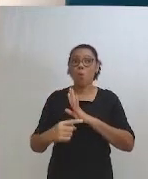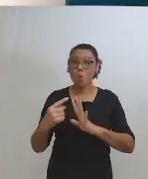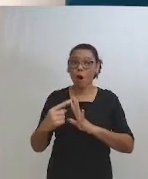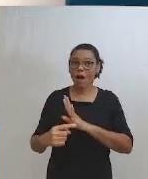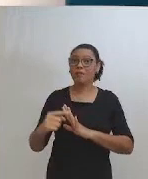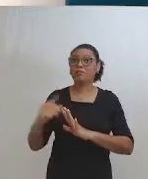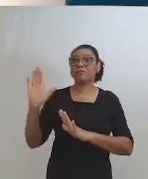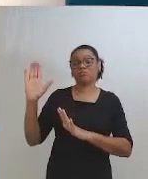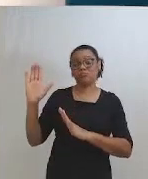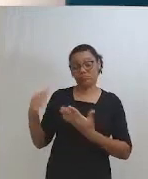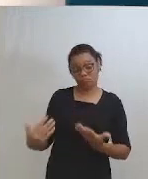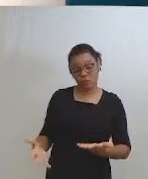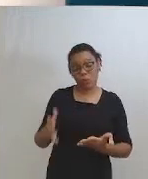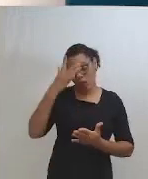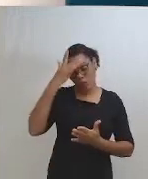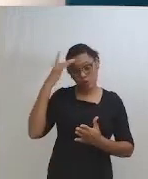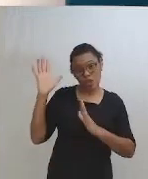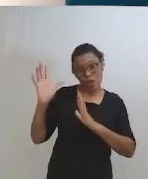consumado.